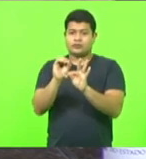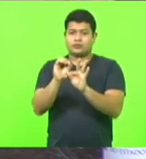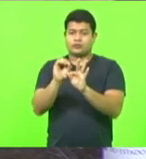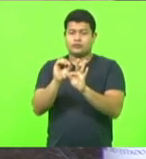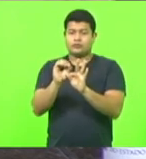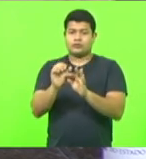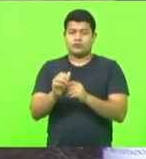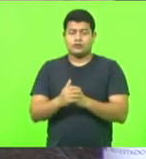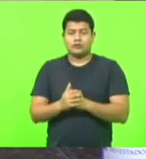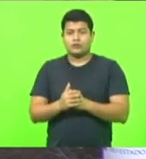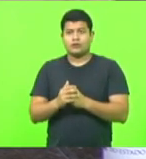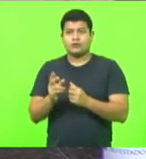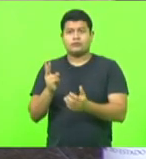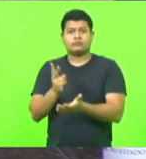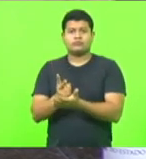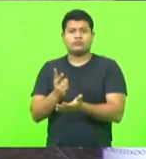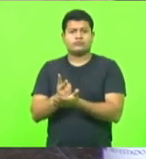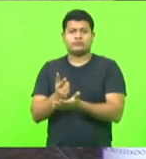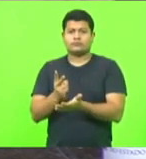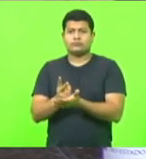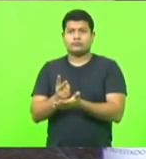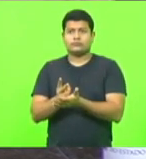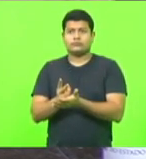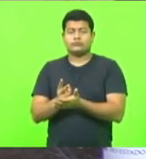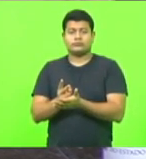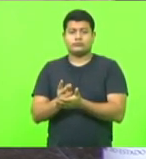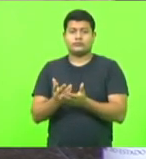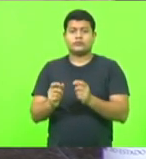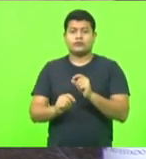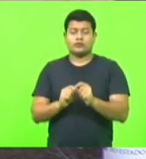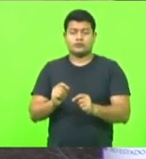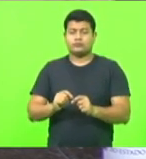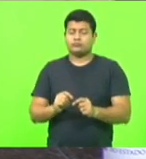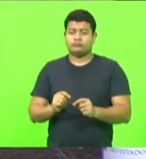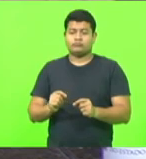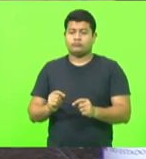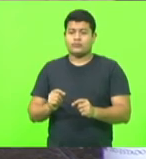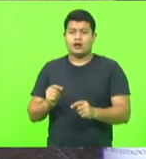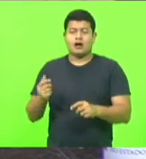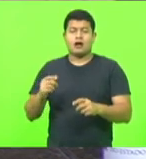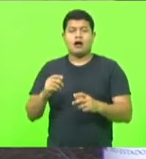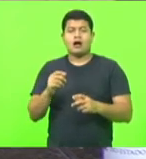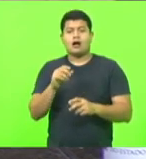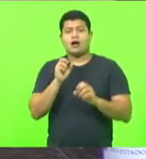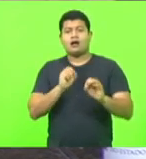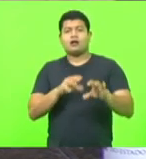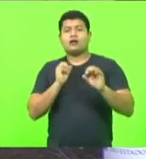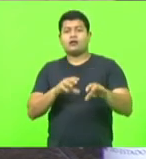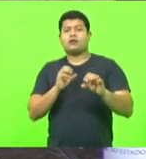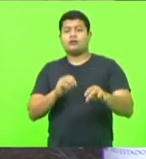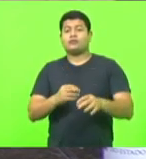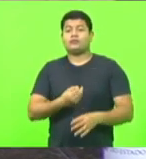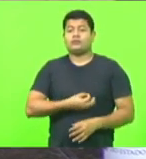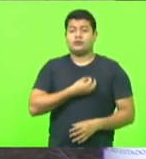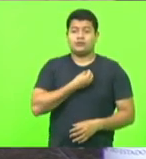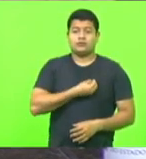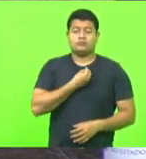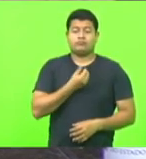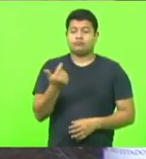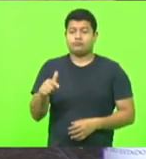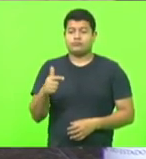que continuam sem aulas presenciais. São 600 dias sem